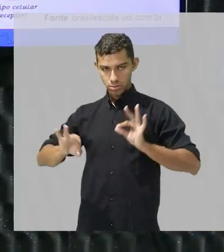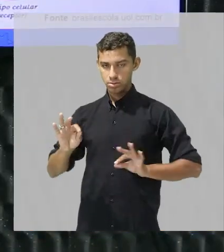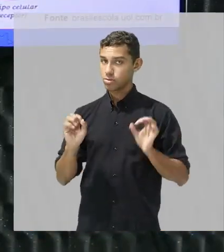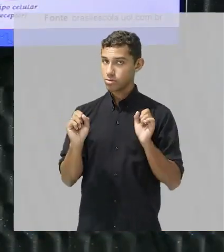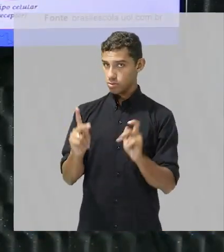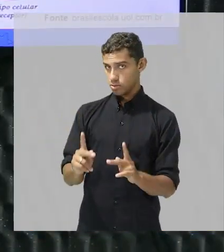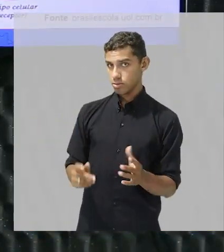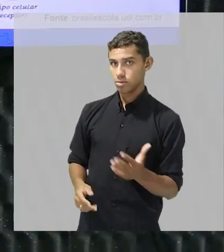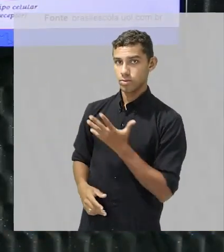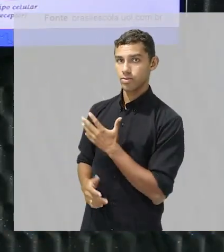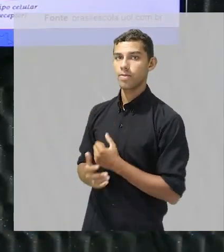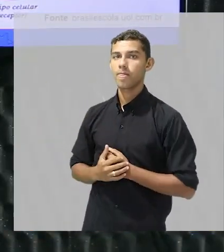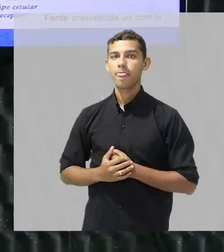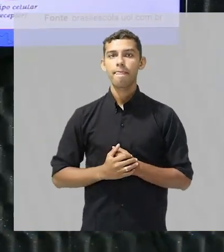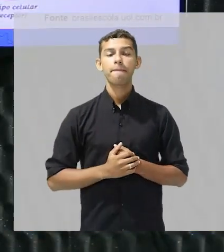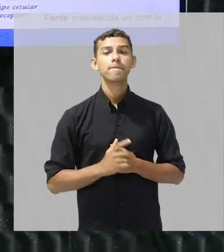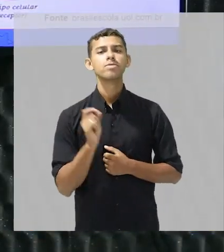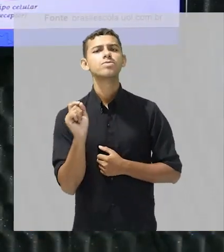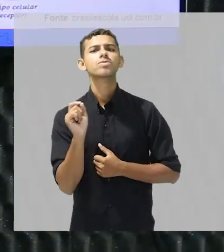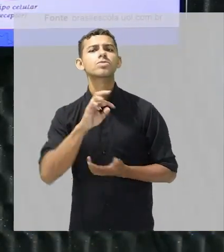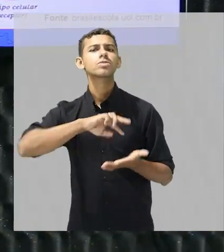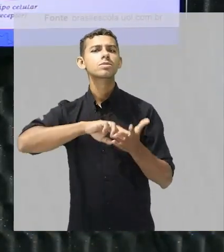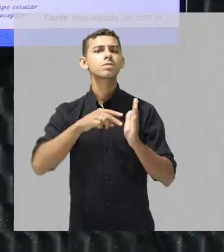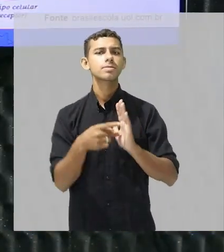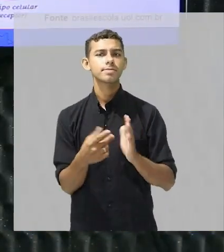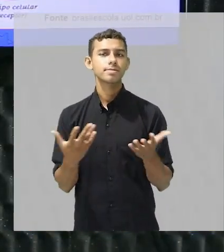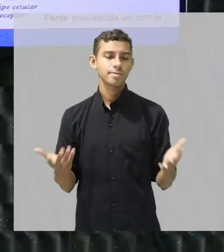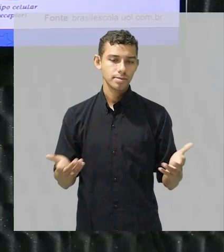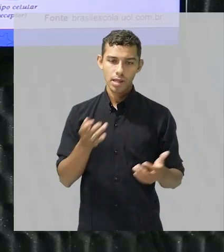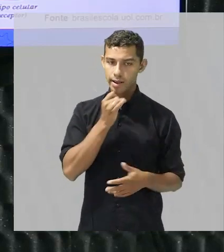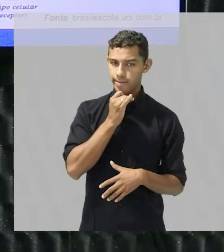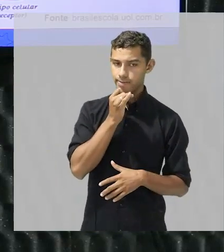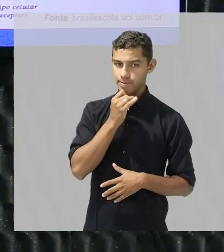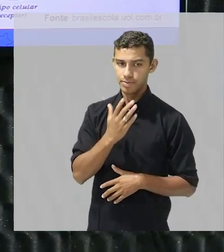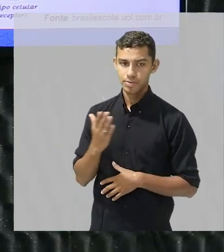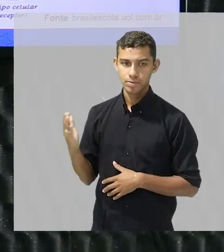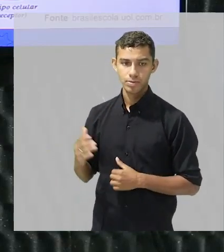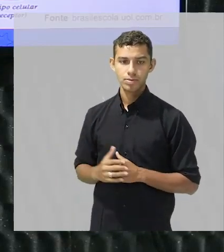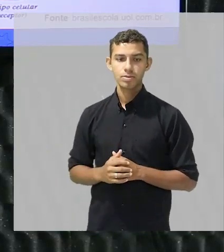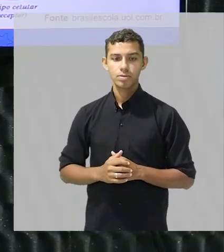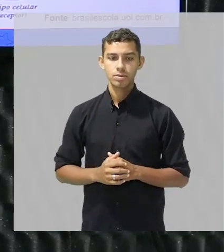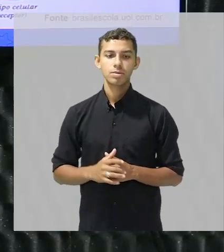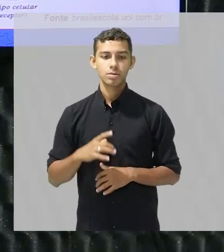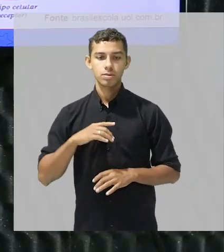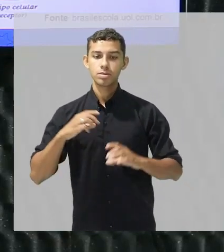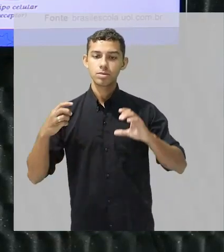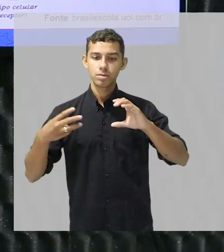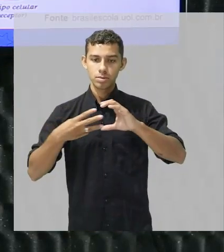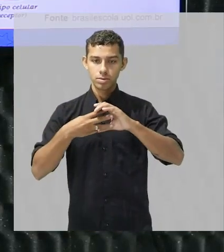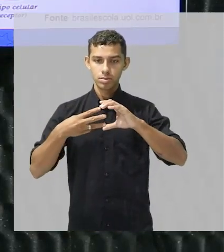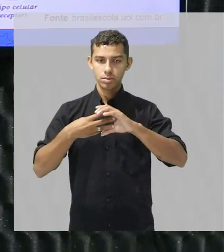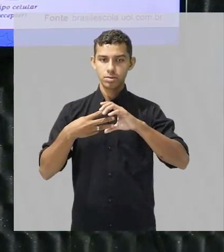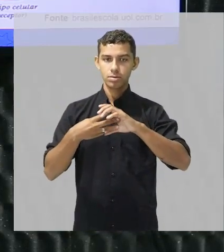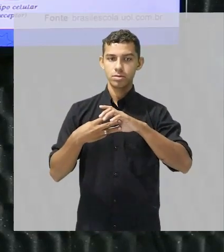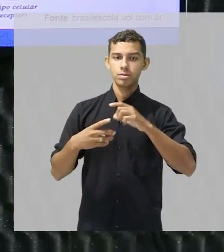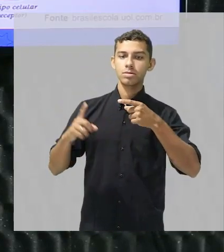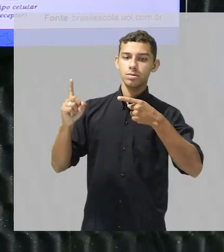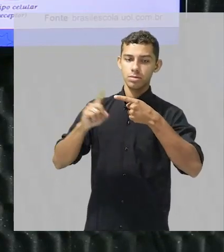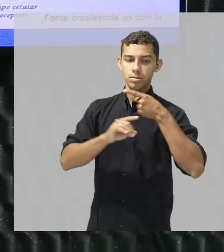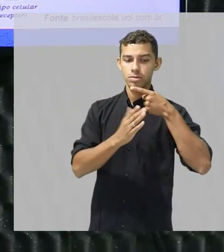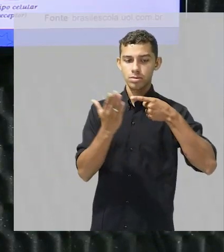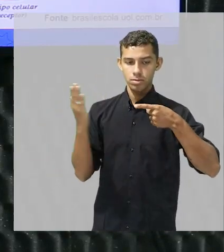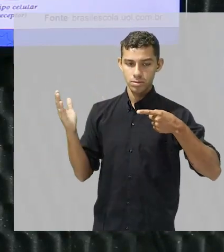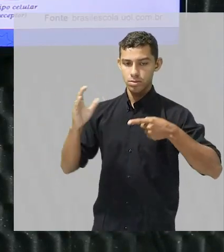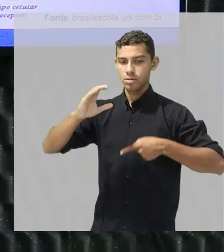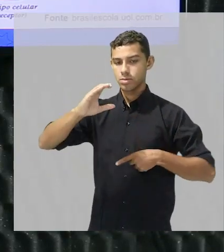tá? E o que são hormônios? Então imagina o seguinte, nós temos aqui uma célula secretora,